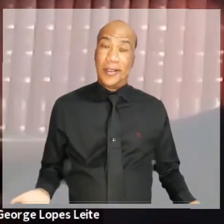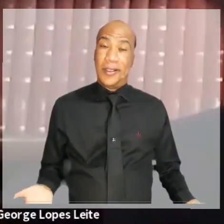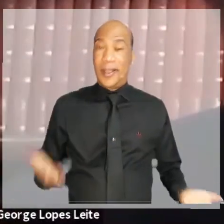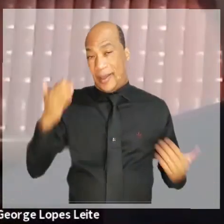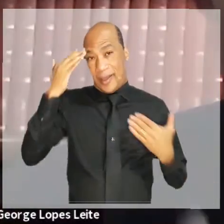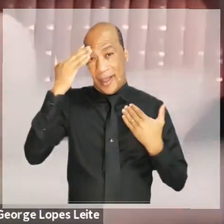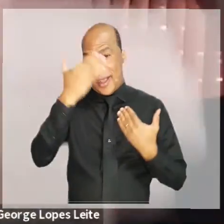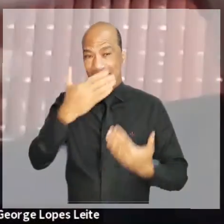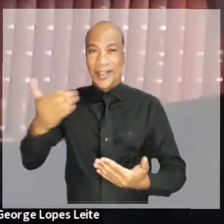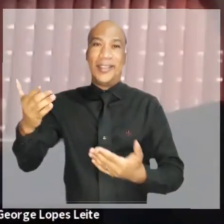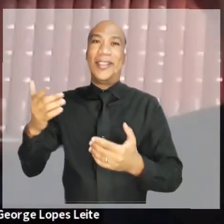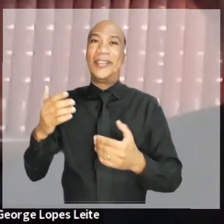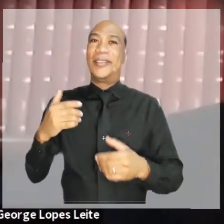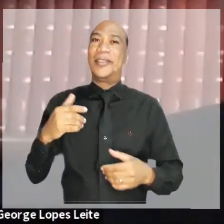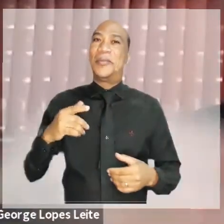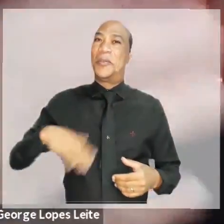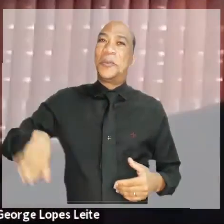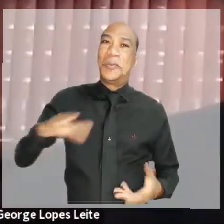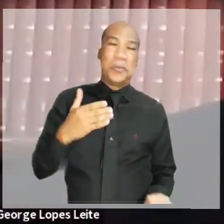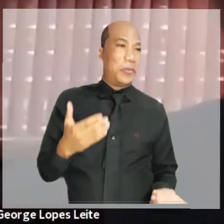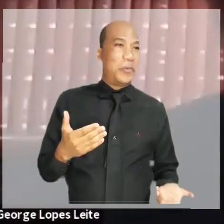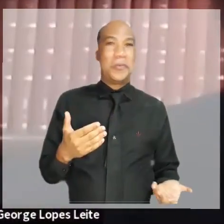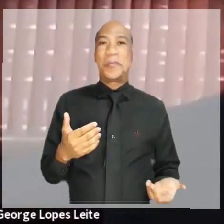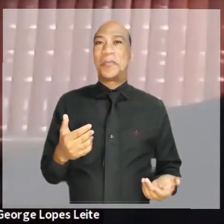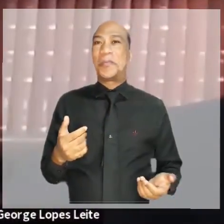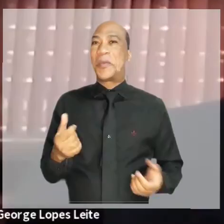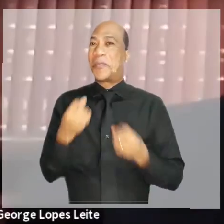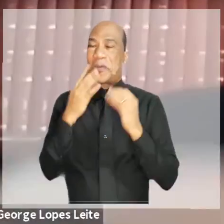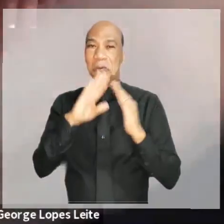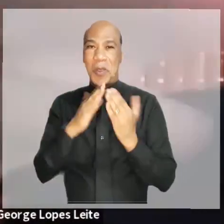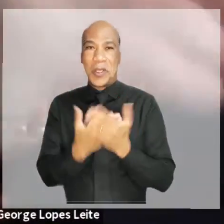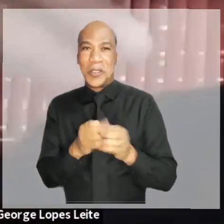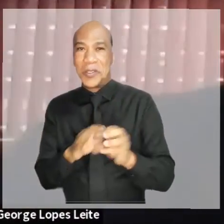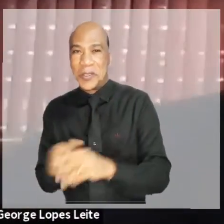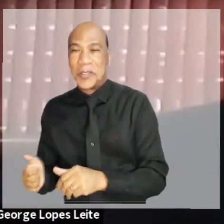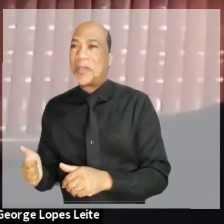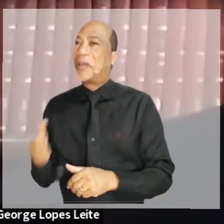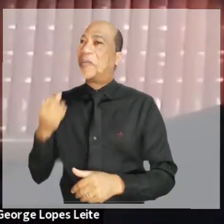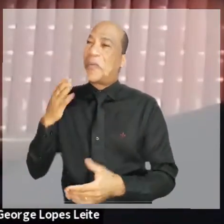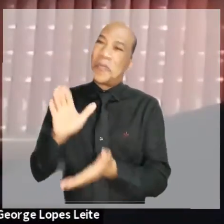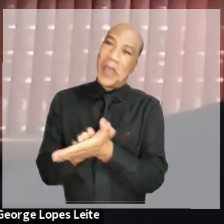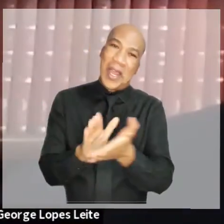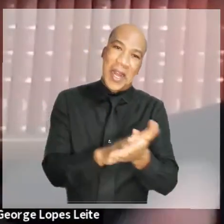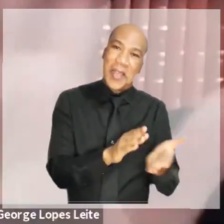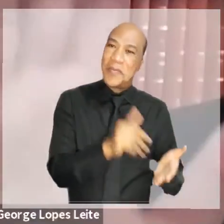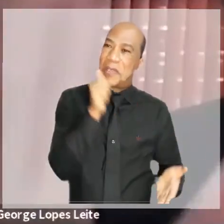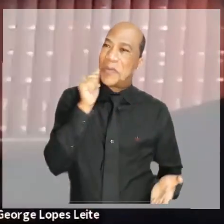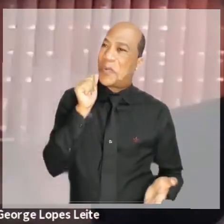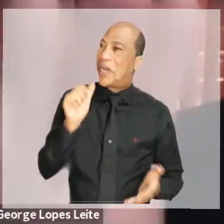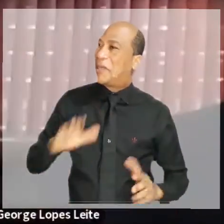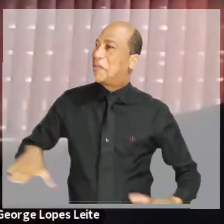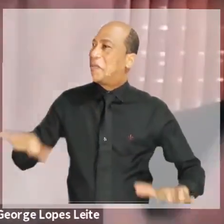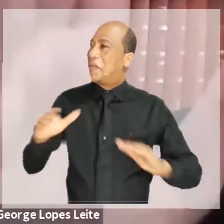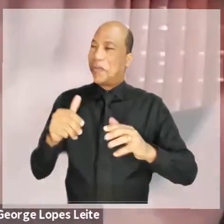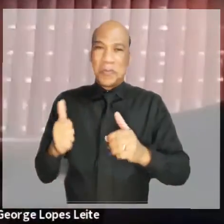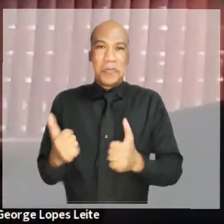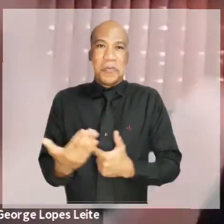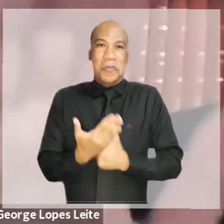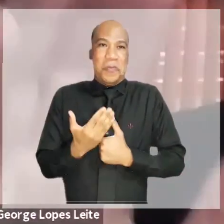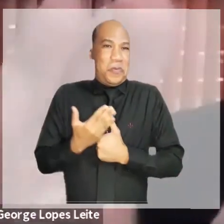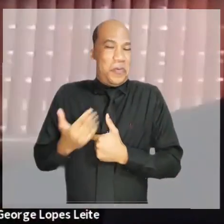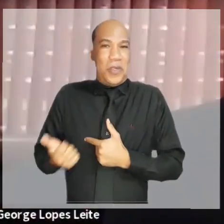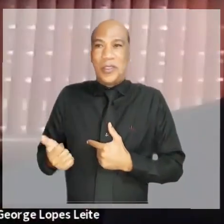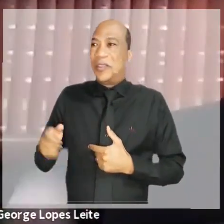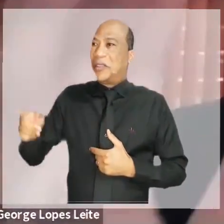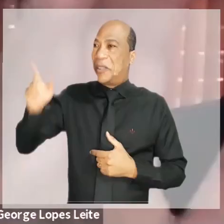uma equipe dessa capaz de pensar por si mesmo, não subordinada a tudo que eu imagino, pelo contrário, cada um deles tem uma